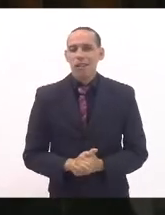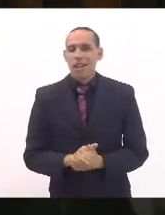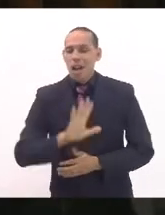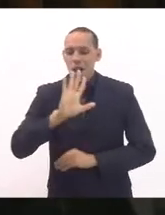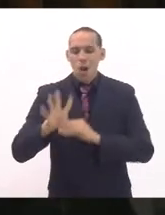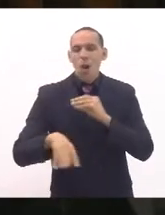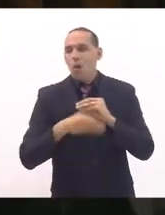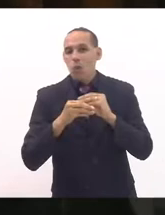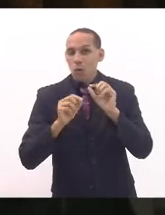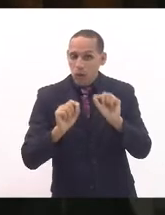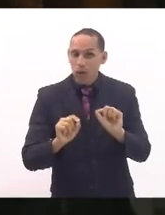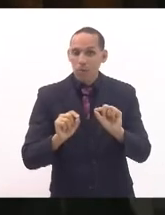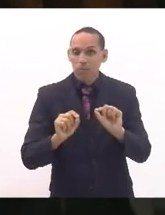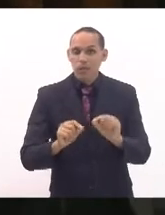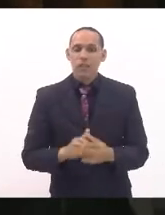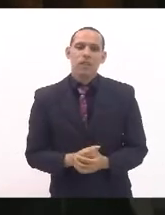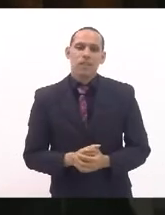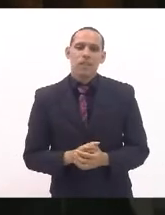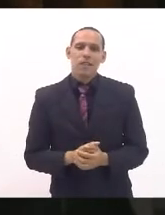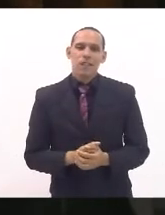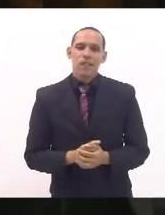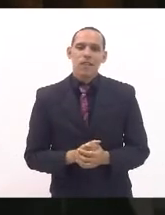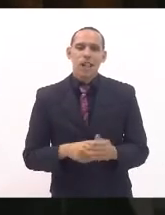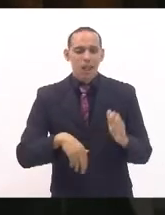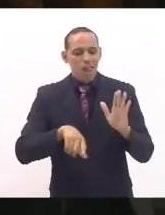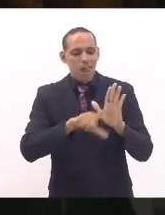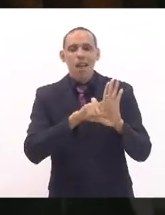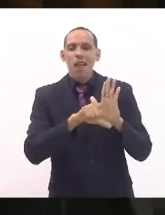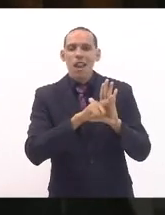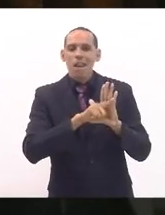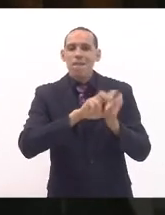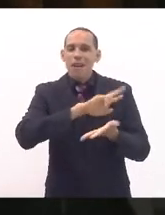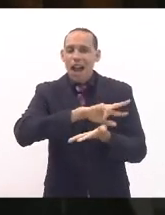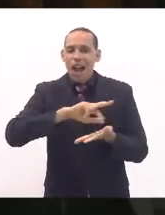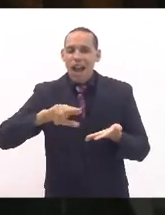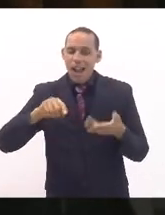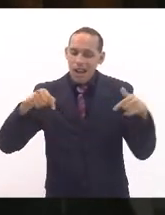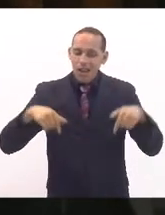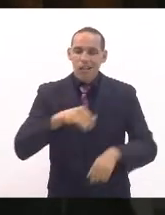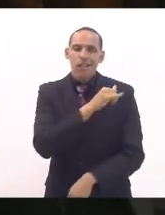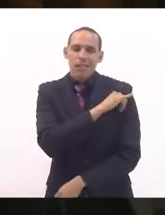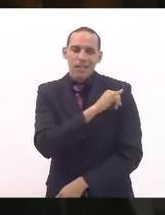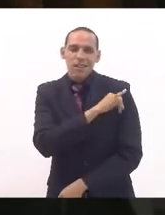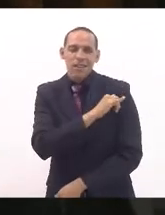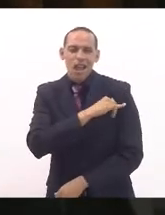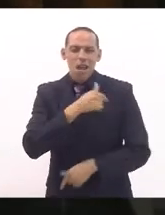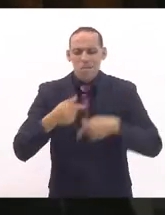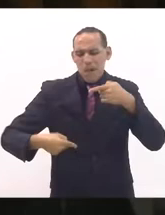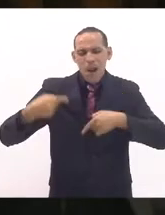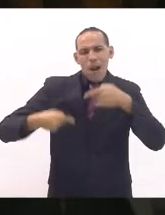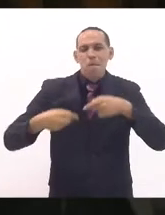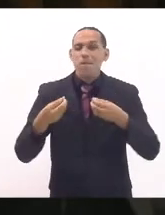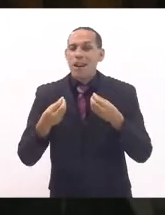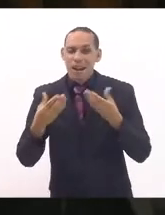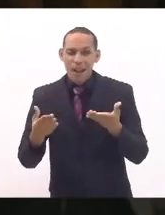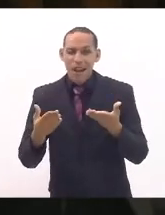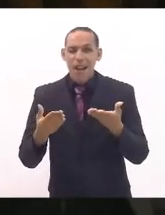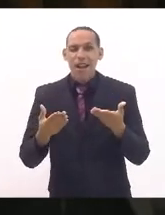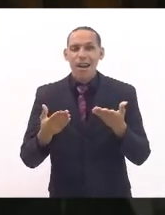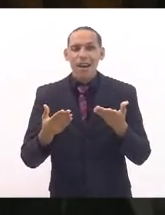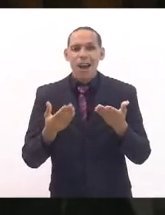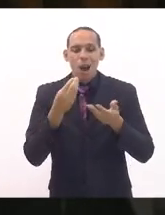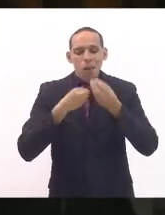complementar um conjunto de legislações que a gente tem discutido aqui no Estado do Rio de Janeiro para buscar garantir